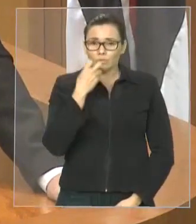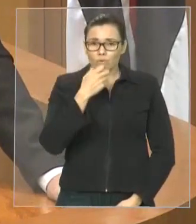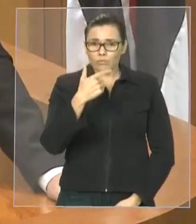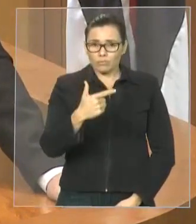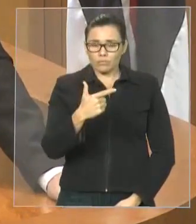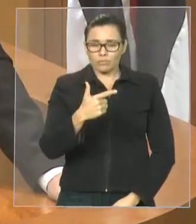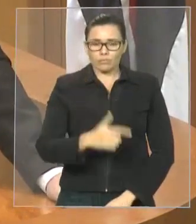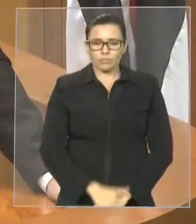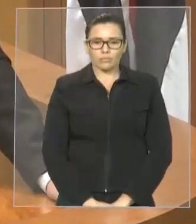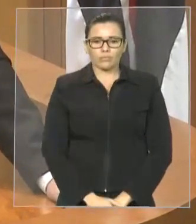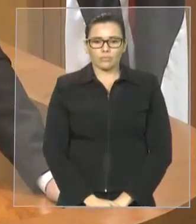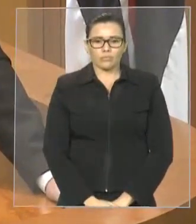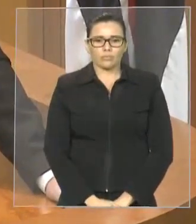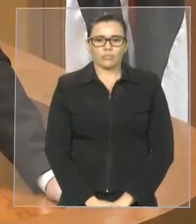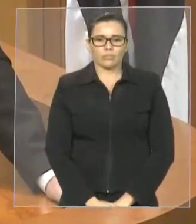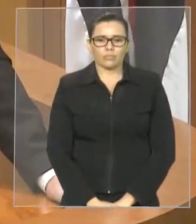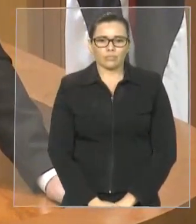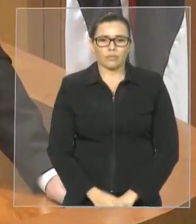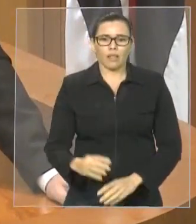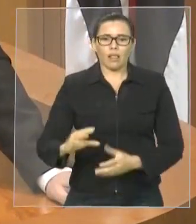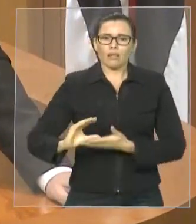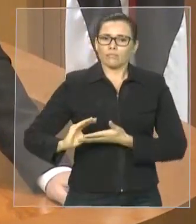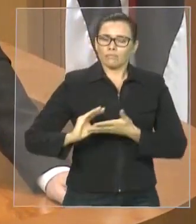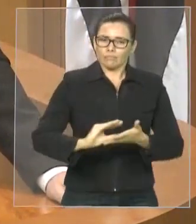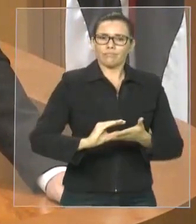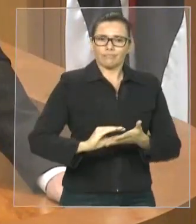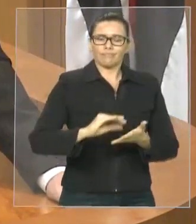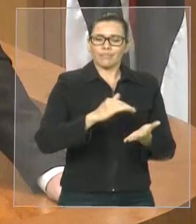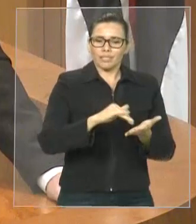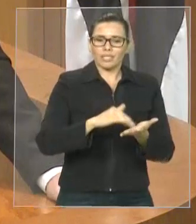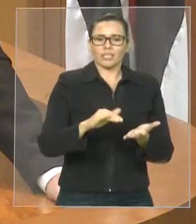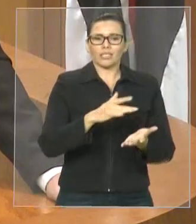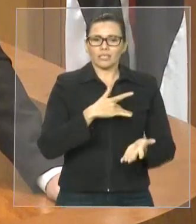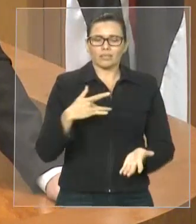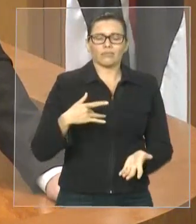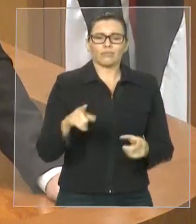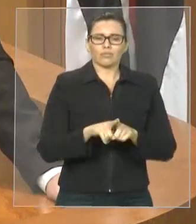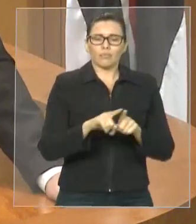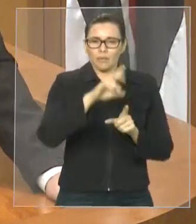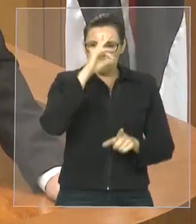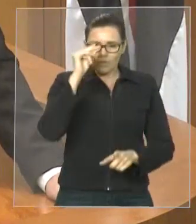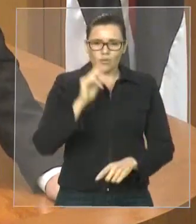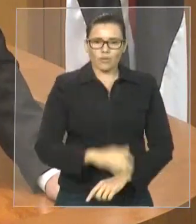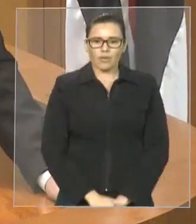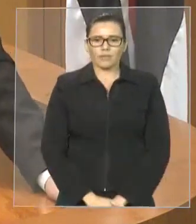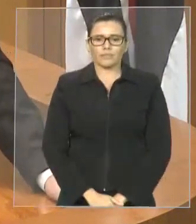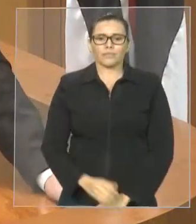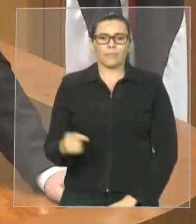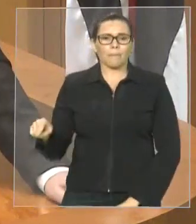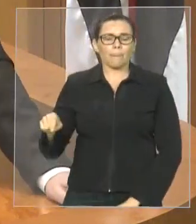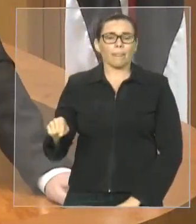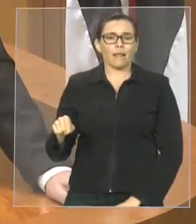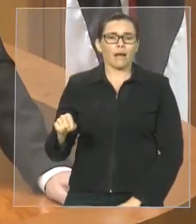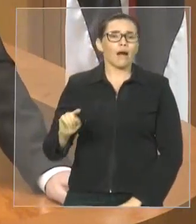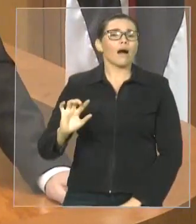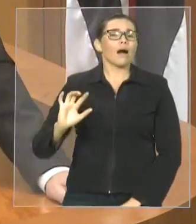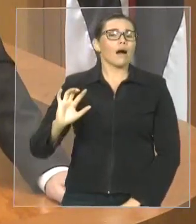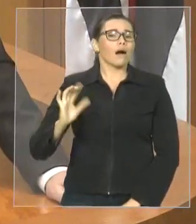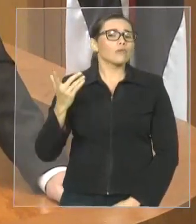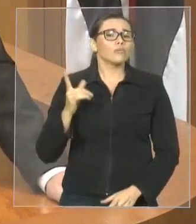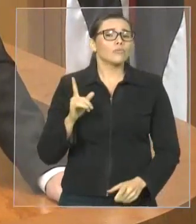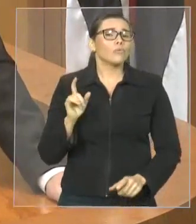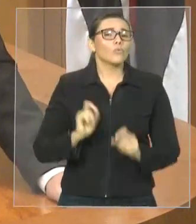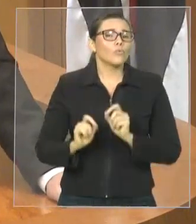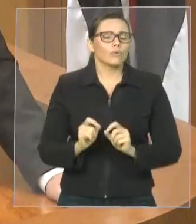aconteceram? O prefeito não apresentou o projeto nem os documentos e foram perdidos R$ 1.150.000 que poderia ter sido reformado o Hospital